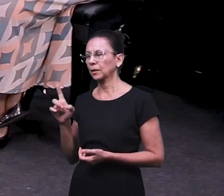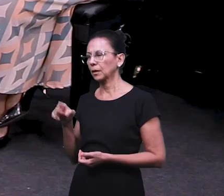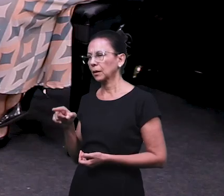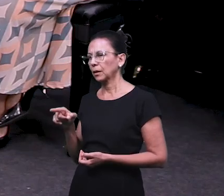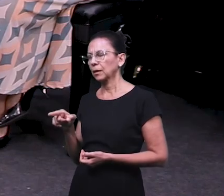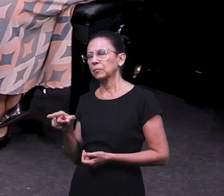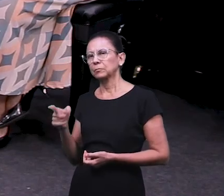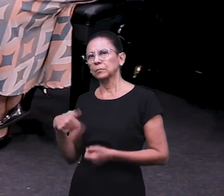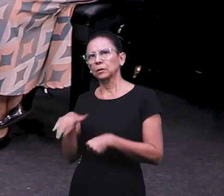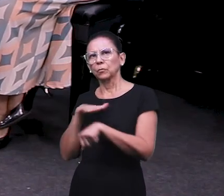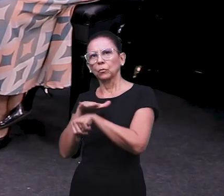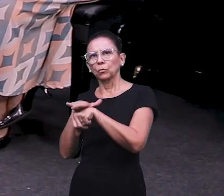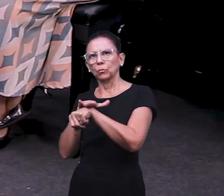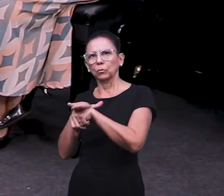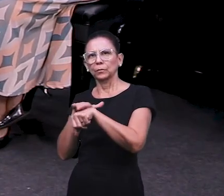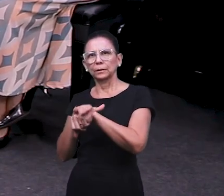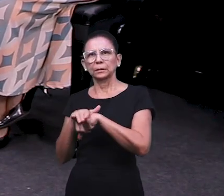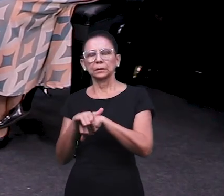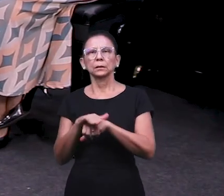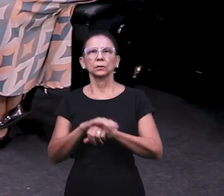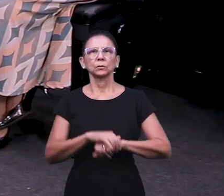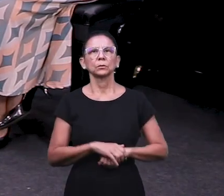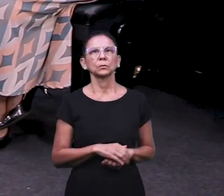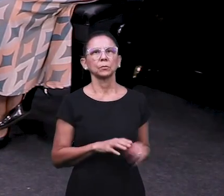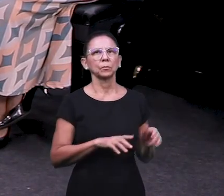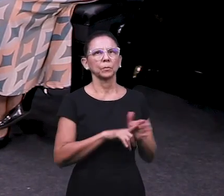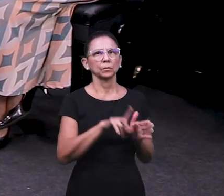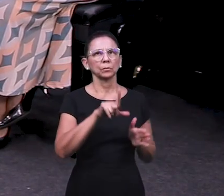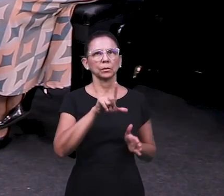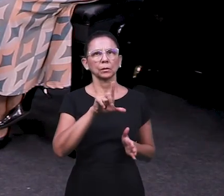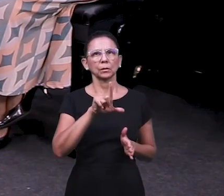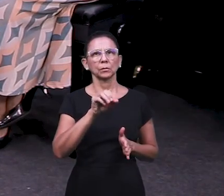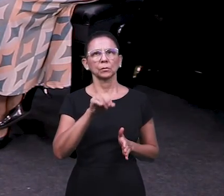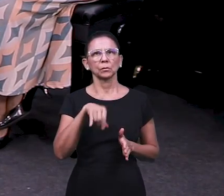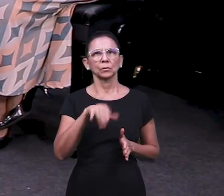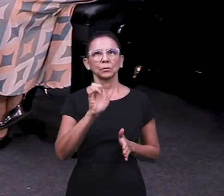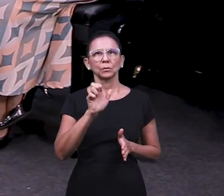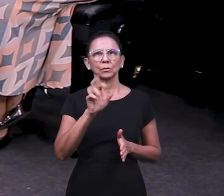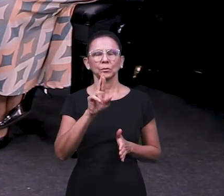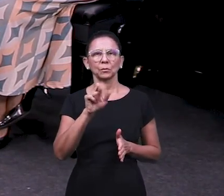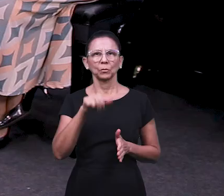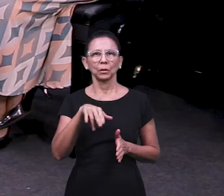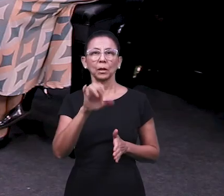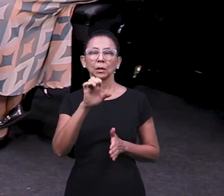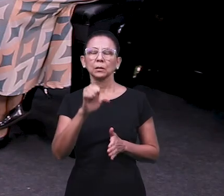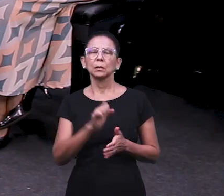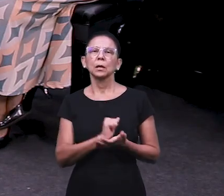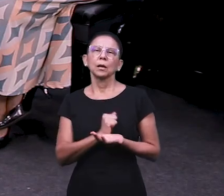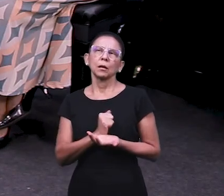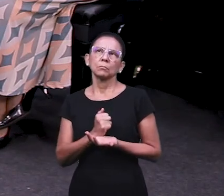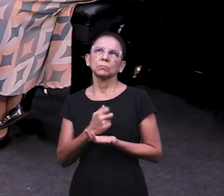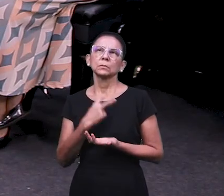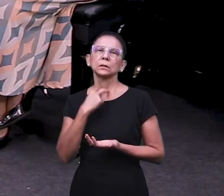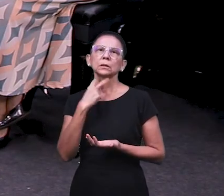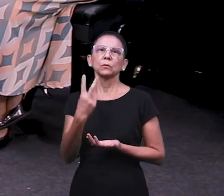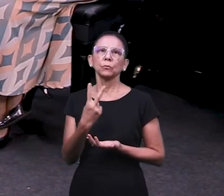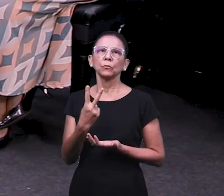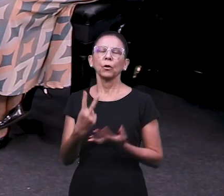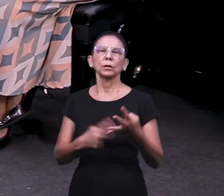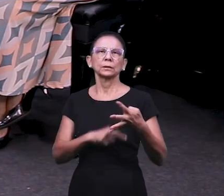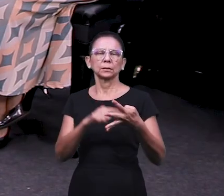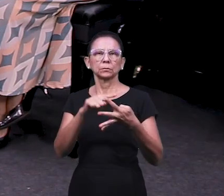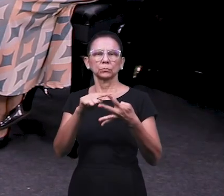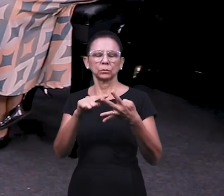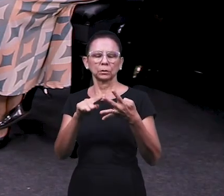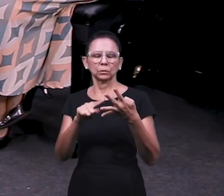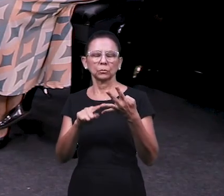A gente estava conversando, eu perguntei a Lohane aqui, ela disse que ia passar para você essa bola, sobre essas vozes, né? Primeiro soprano,